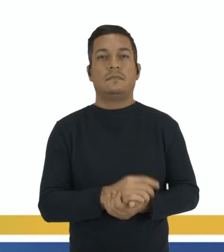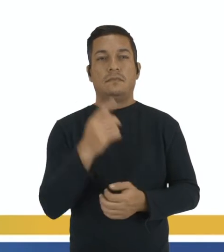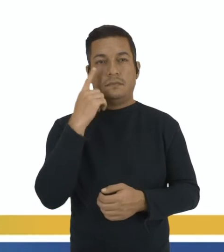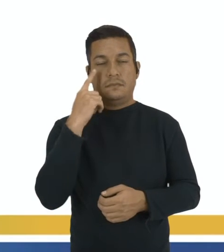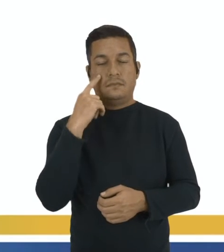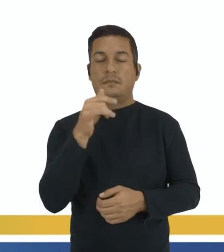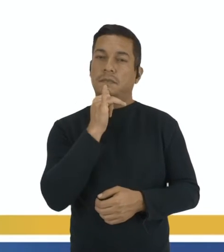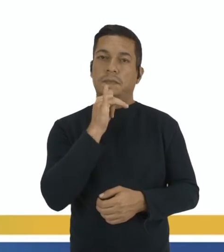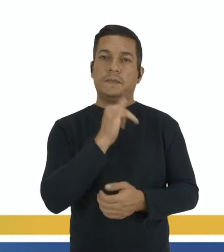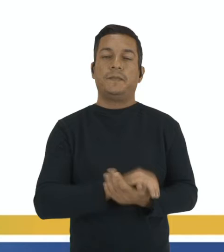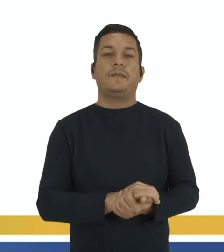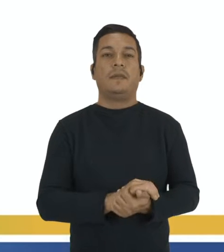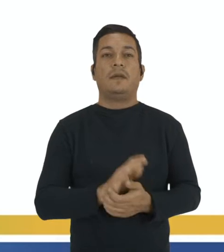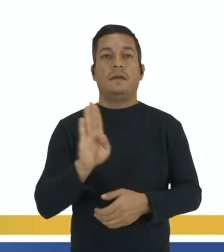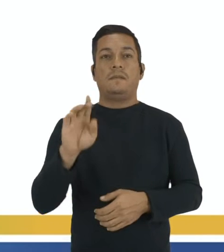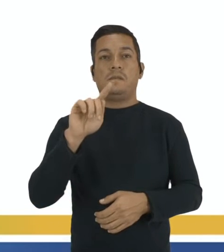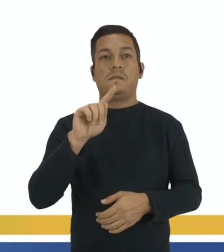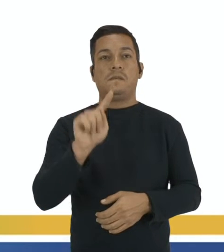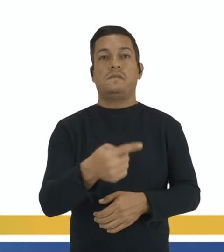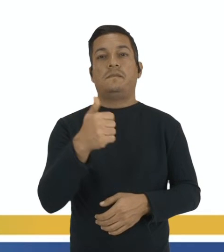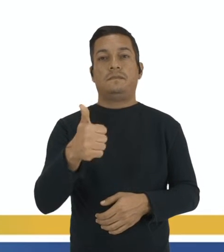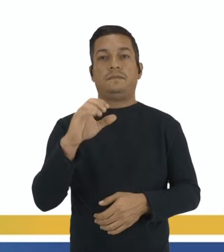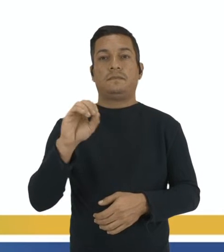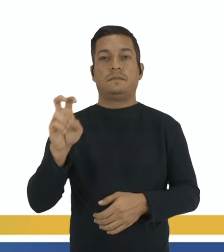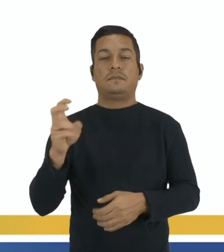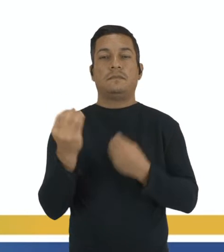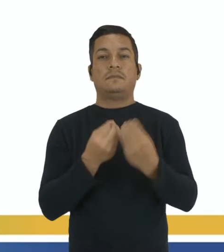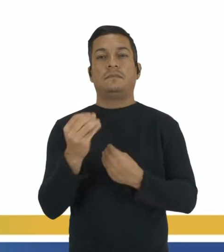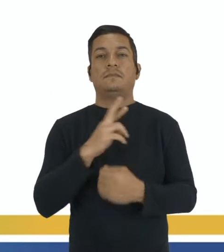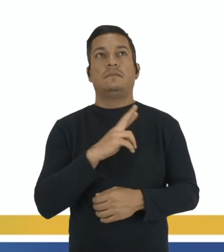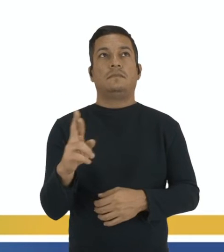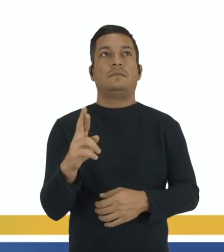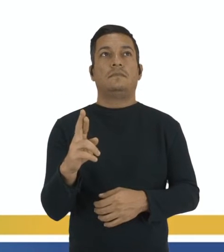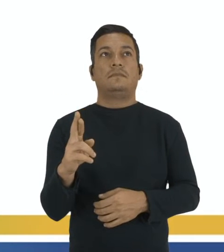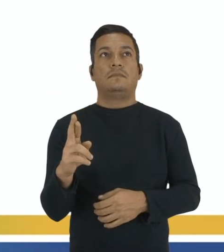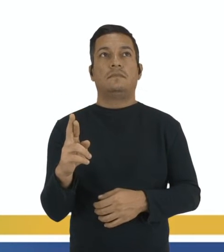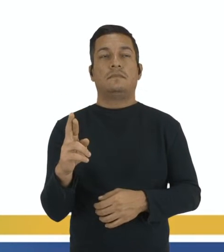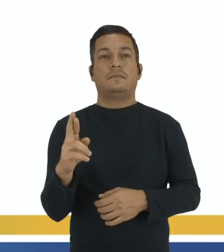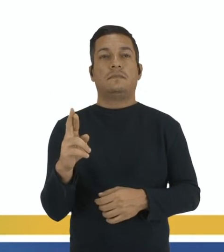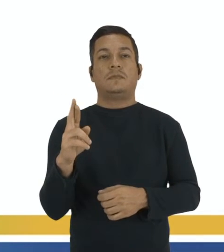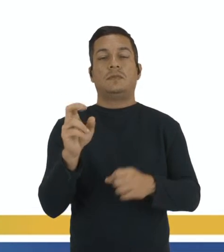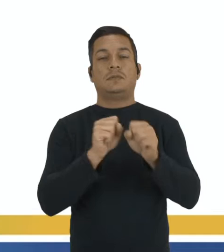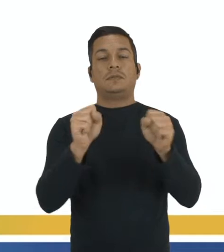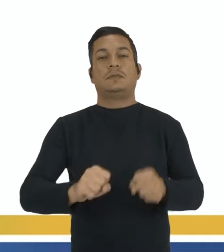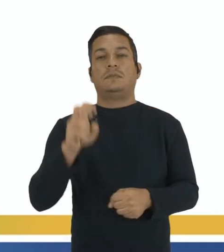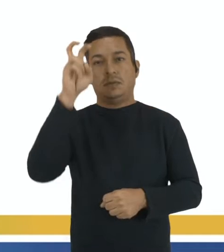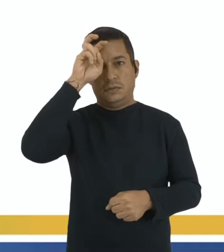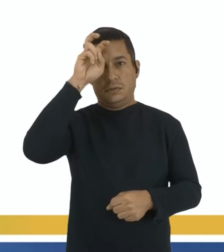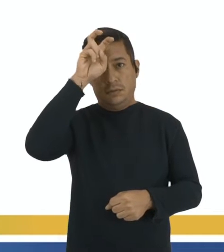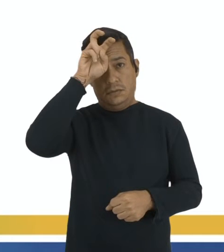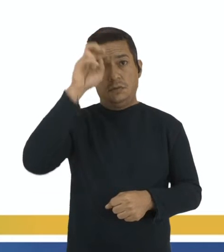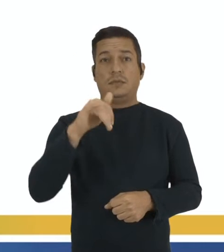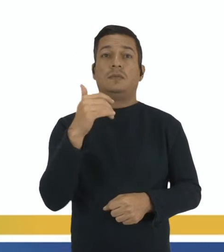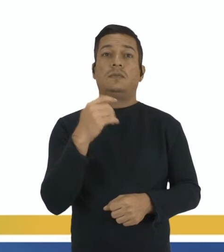o segundo exemplo. Letra B, 1105. Como é que nós representaríamos no sistema egípcio o número 1105? Então vamos